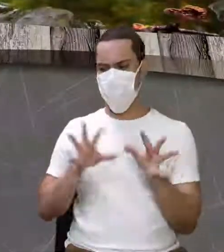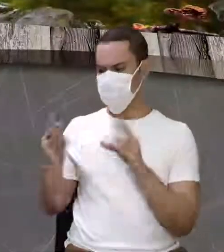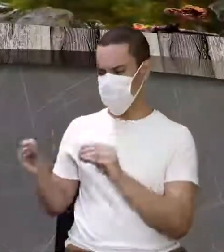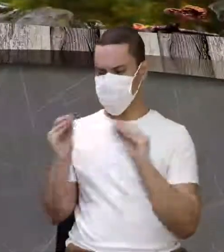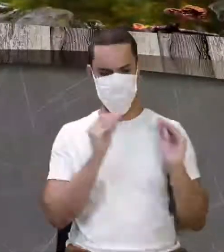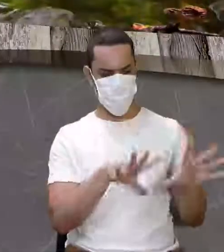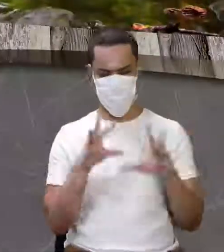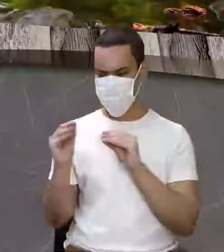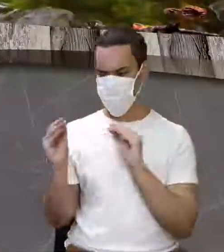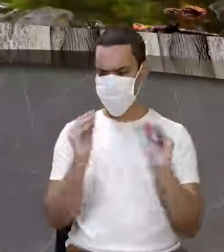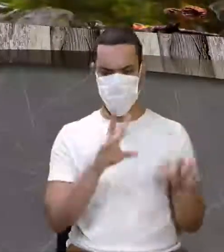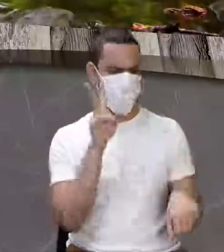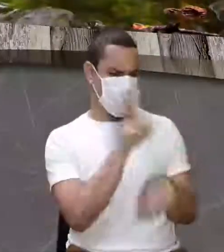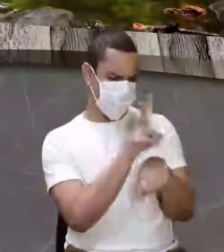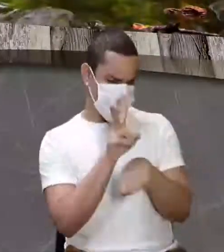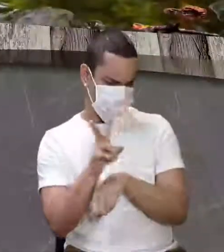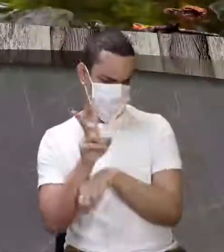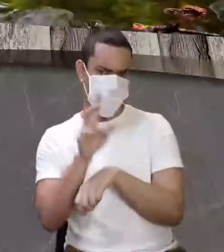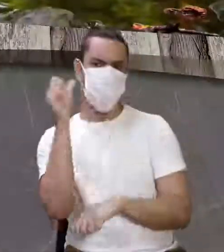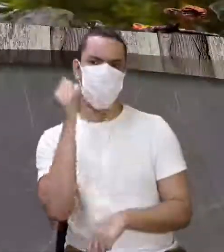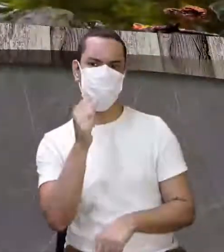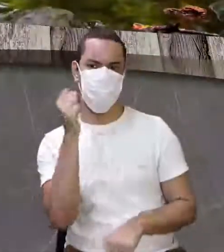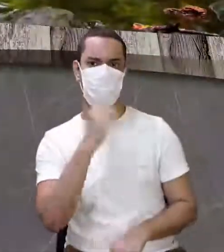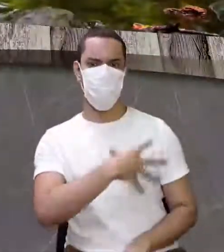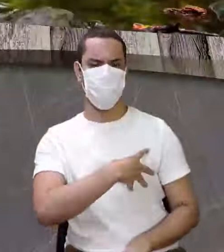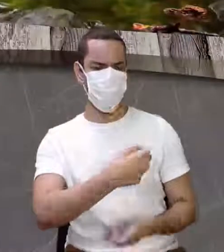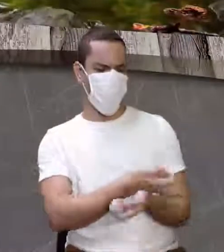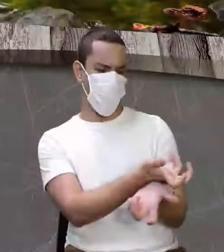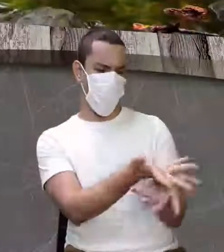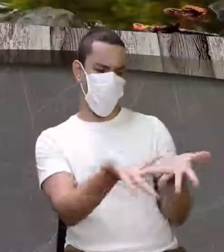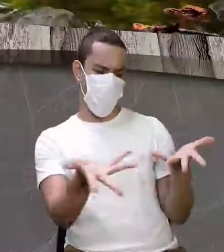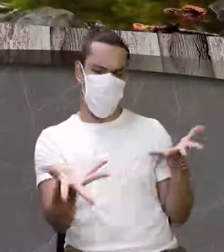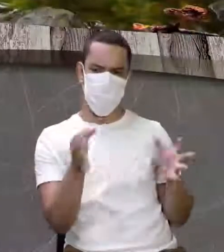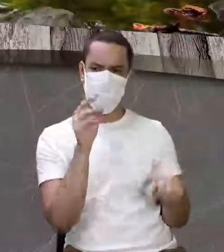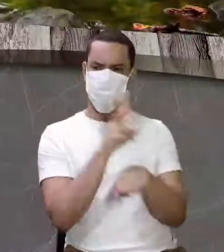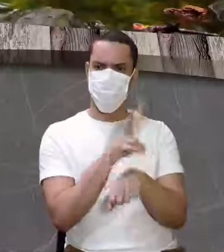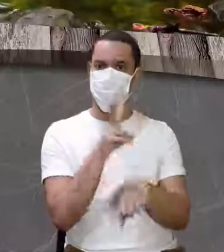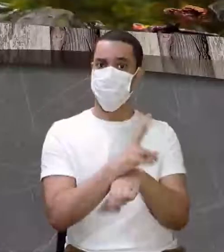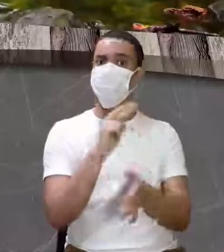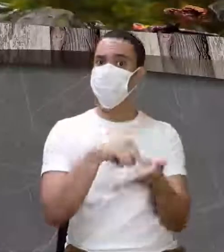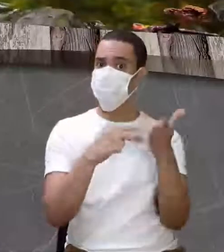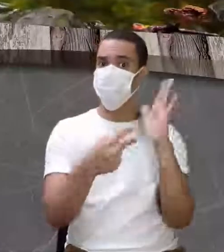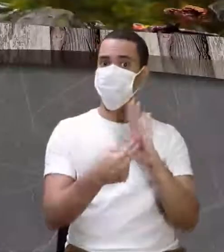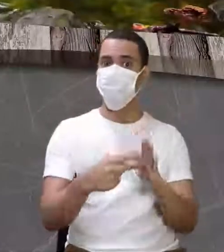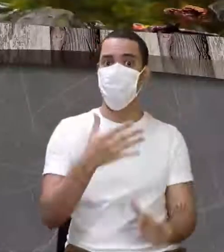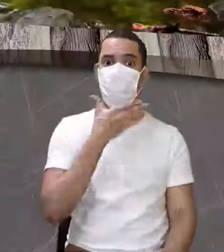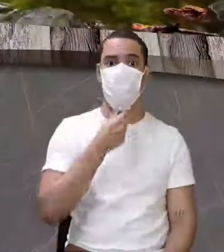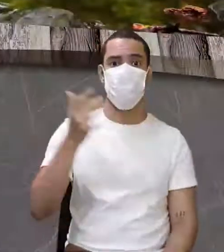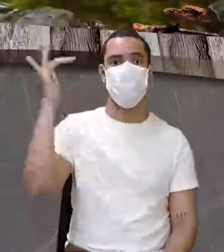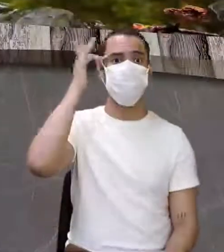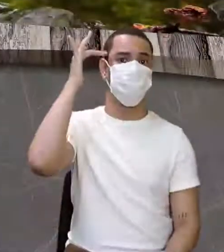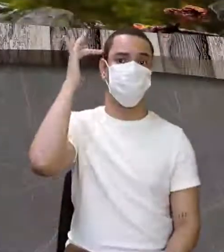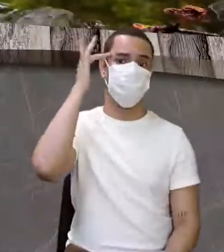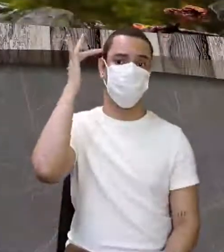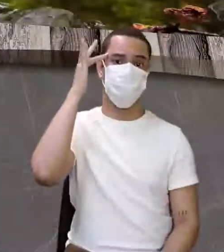da prole, ou vai cuidar bem da fêmea, vai cuidar ali daquele ambiente onde está a sua estrutura, né, todo o seu material genético,